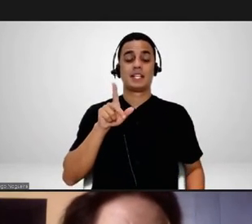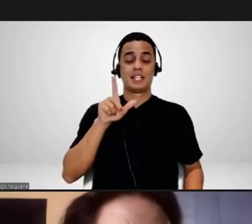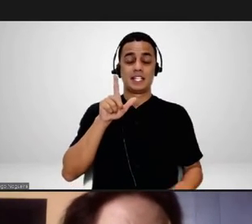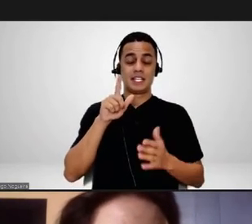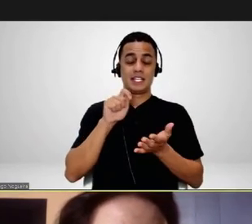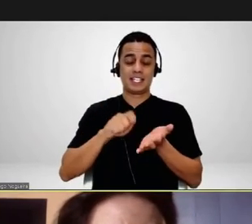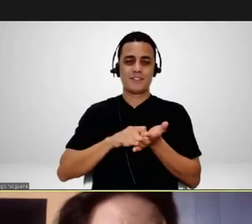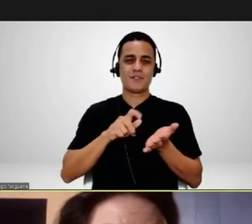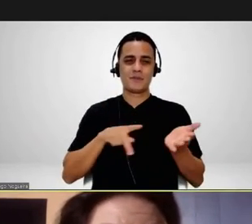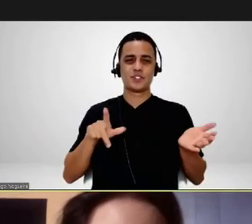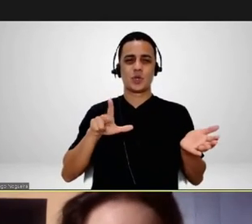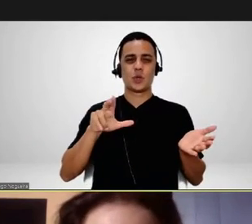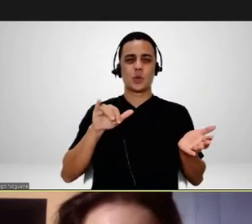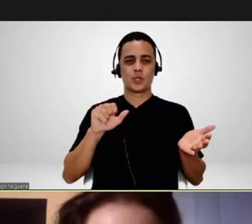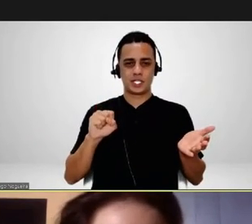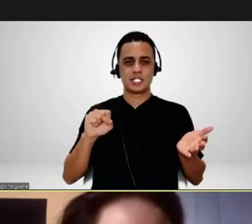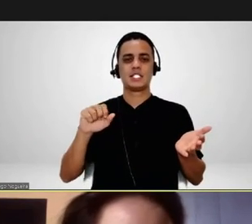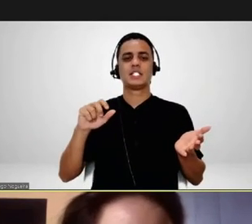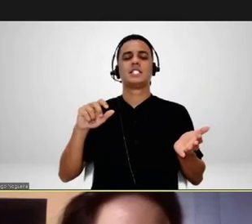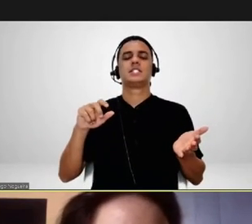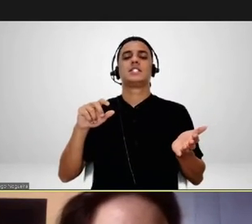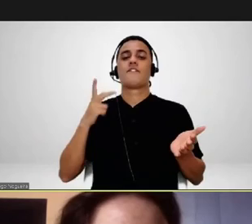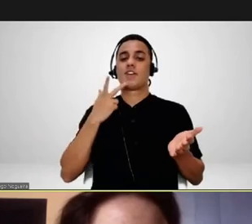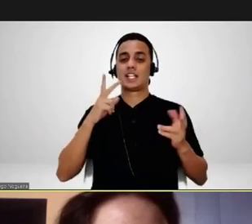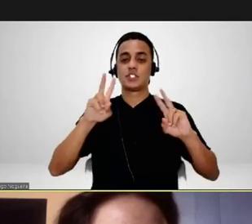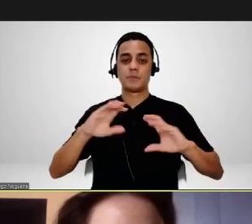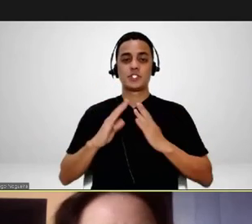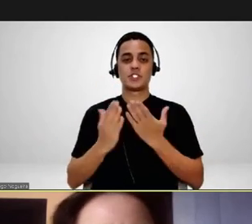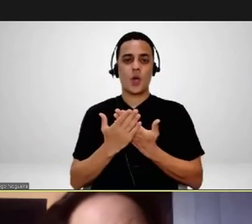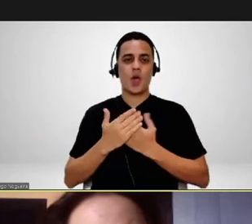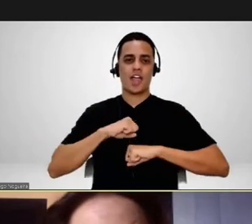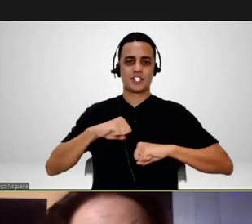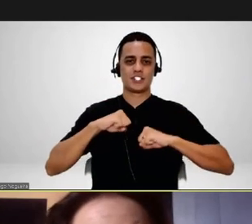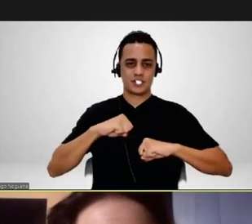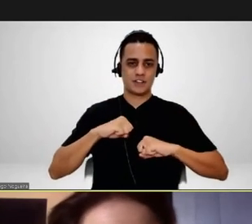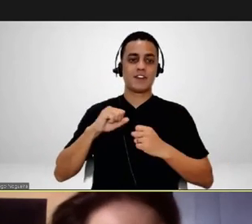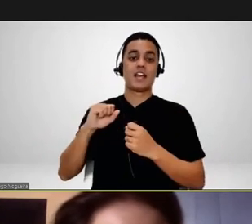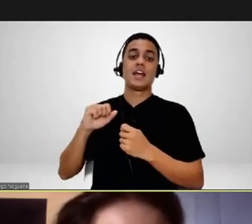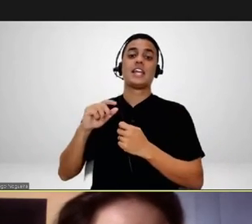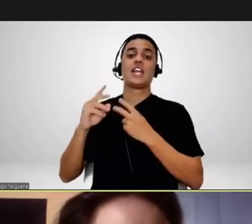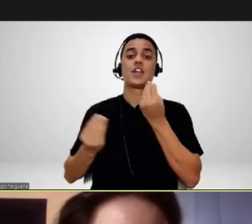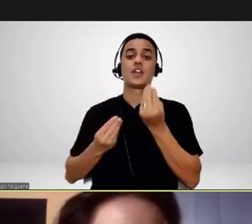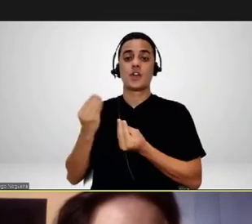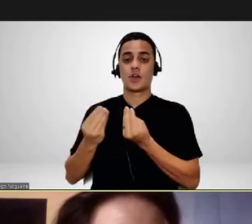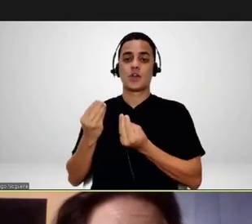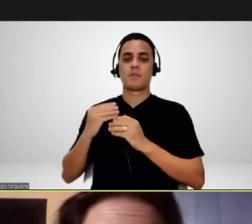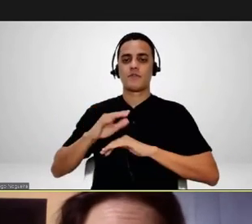Busato fala-se da escola ativa e sua importância na formação modernista capixaba.